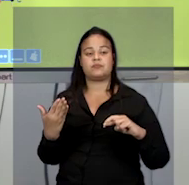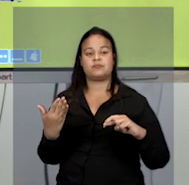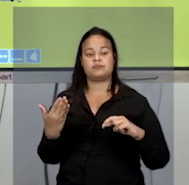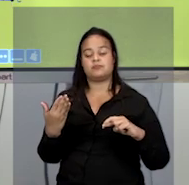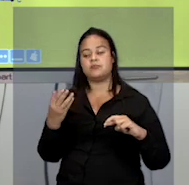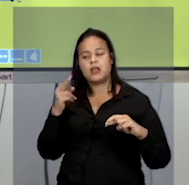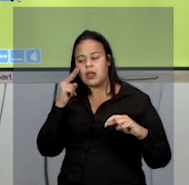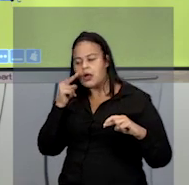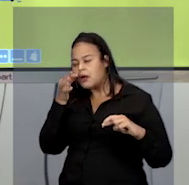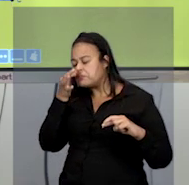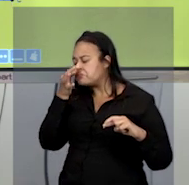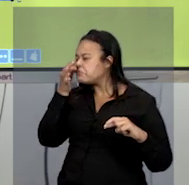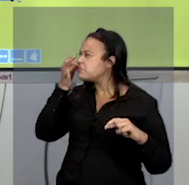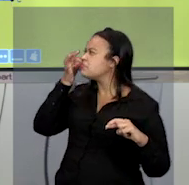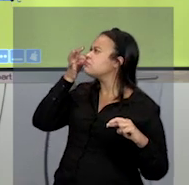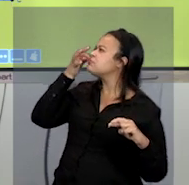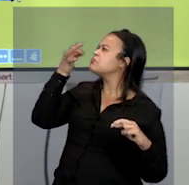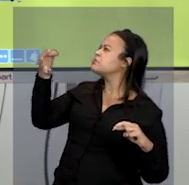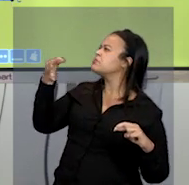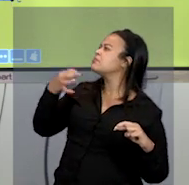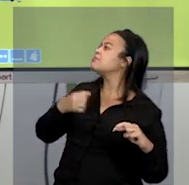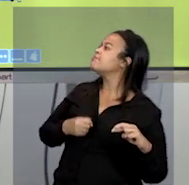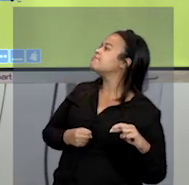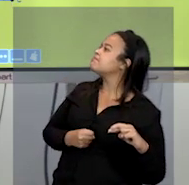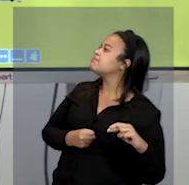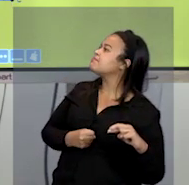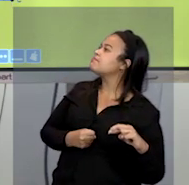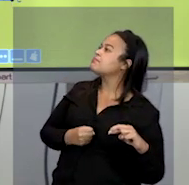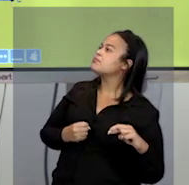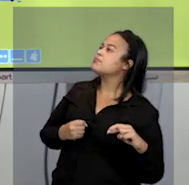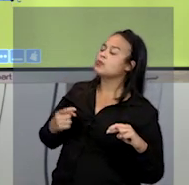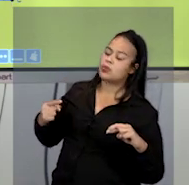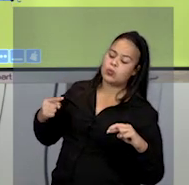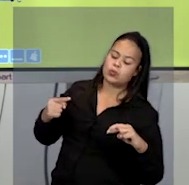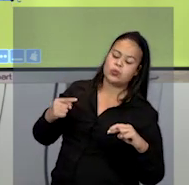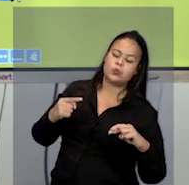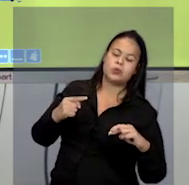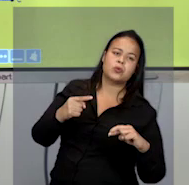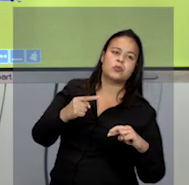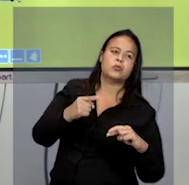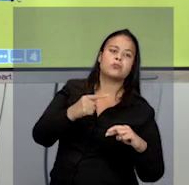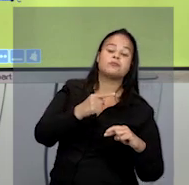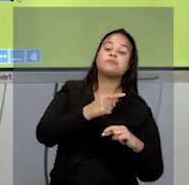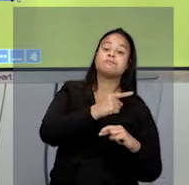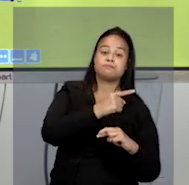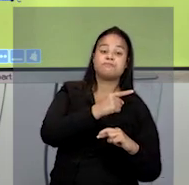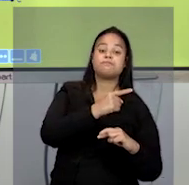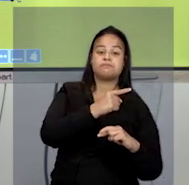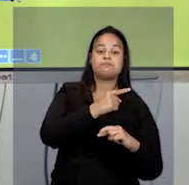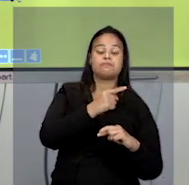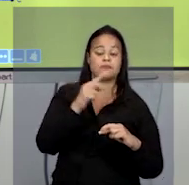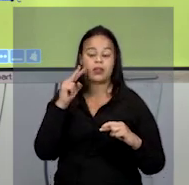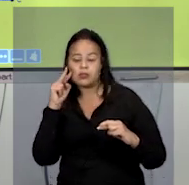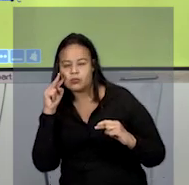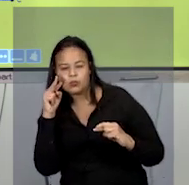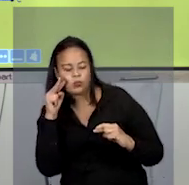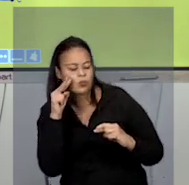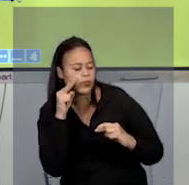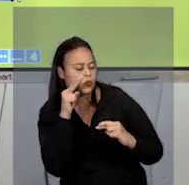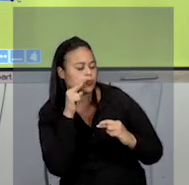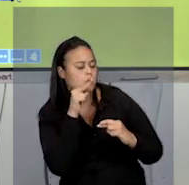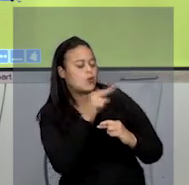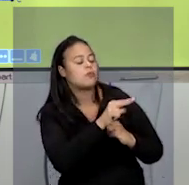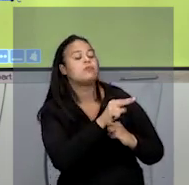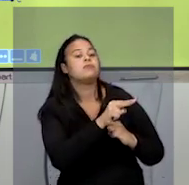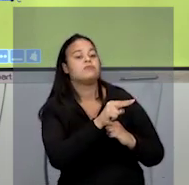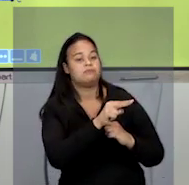ó. Você olhando para frente, você vai olhar onde? Vai olhar sobre este lado, que tem a medida C. Então,